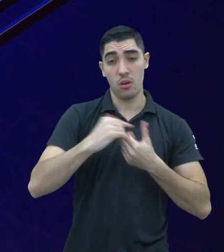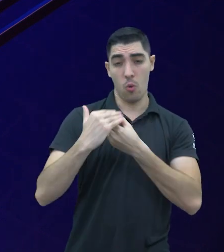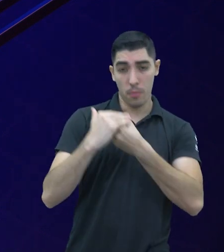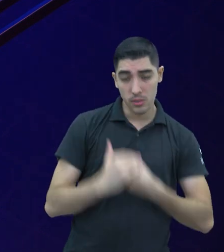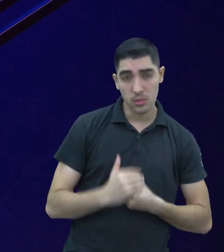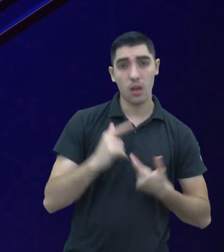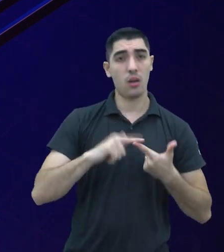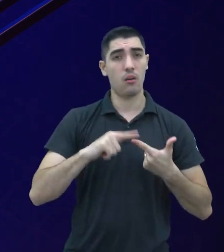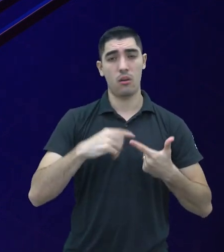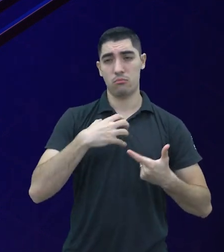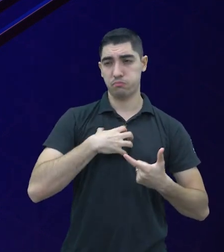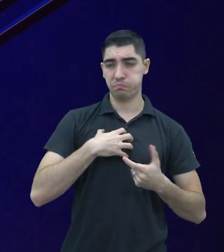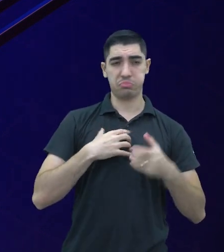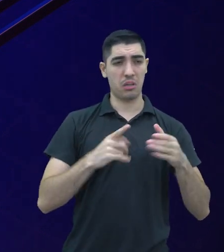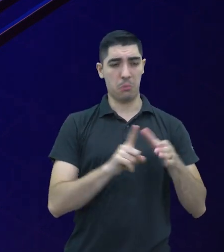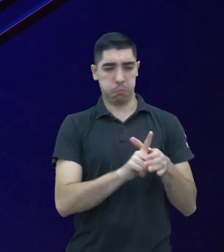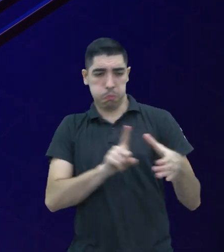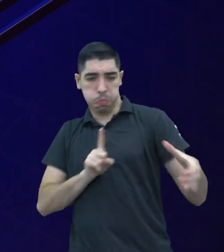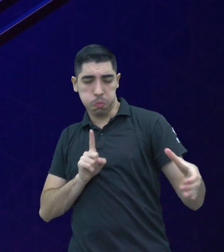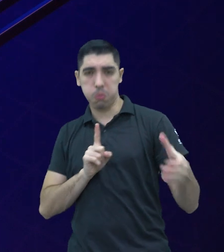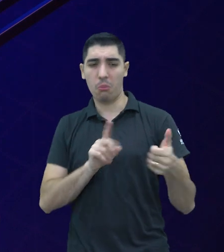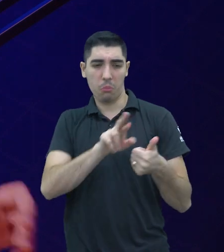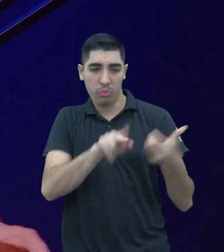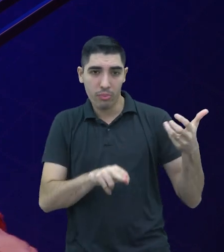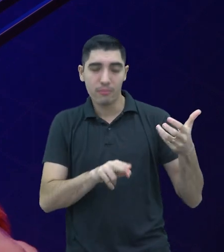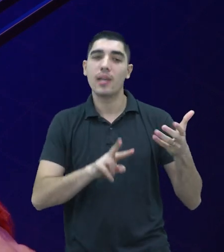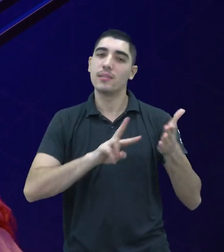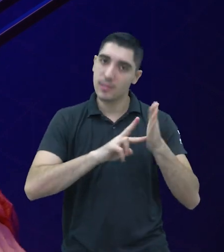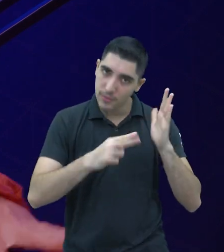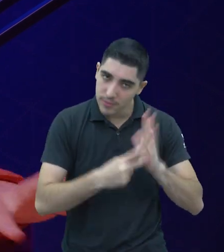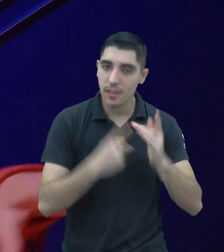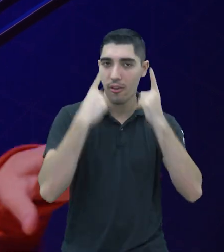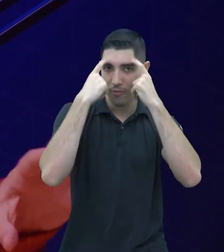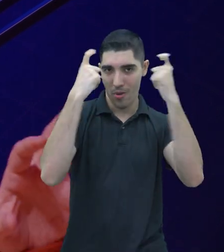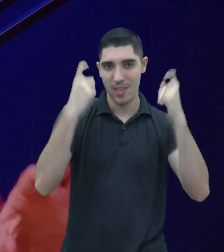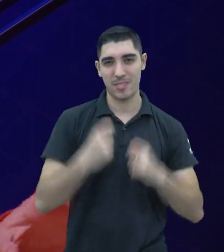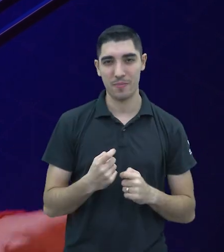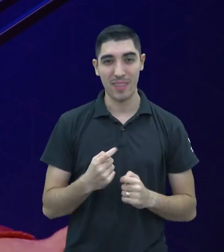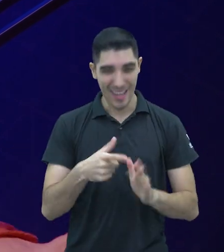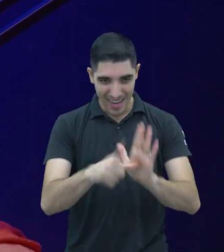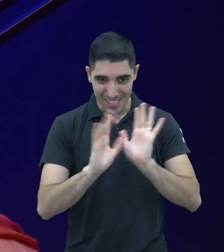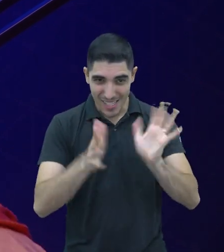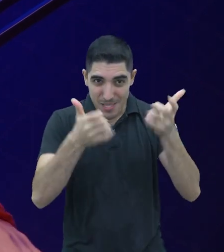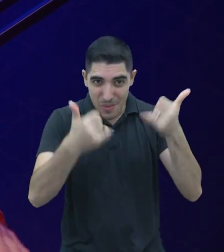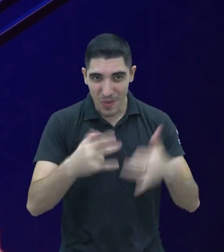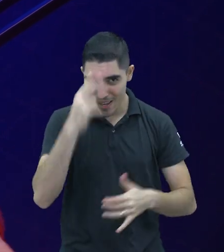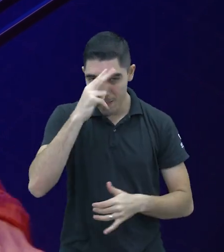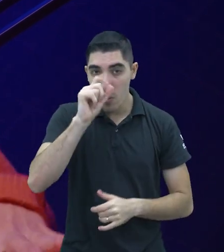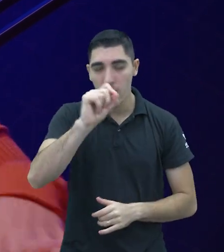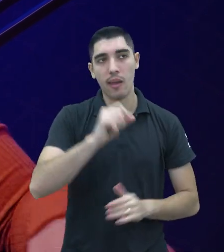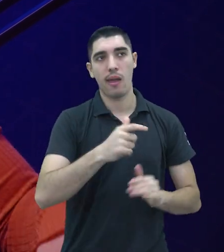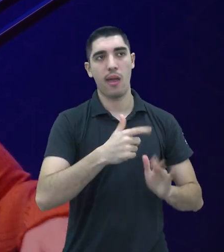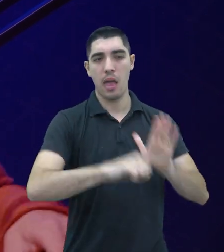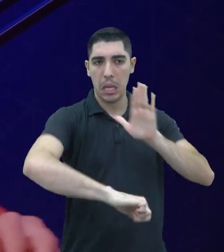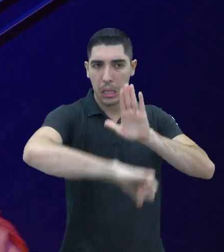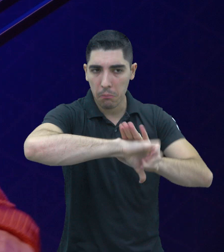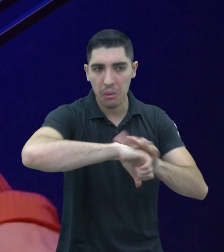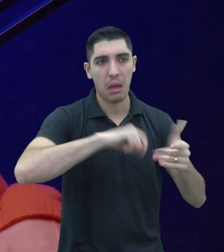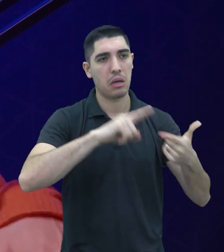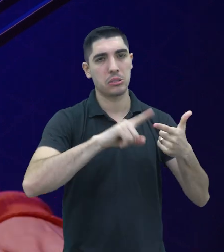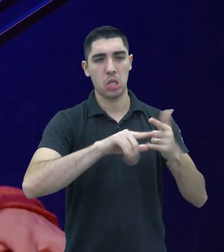a opressão e a exclusão. Então, é como a gente falou no começo do programa, né? A